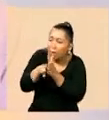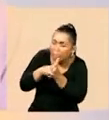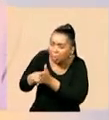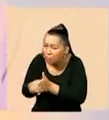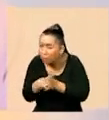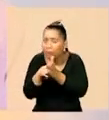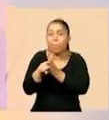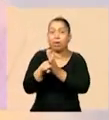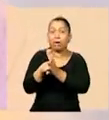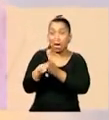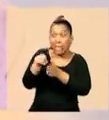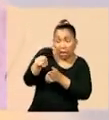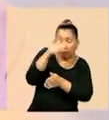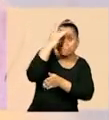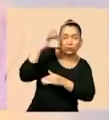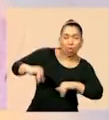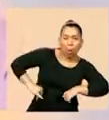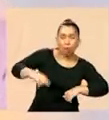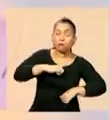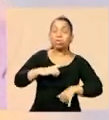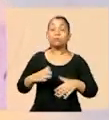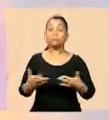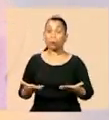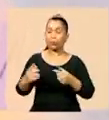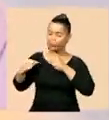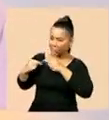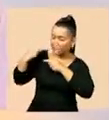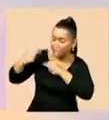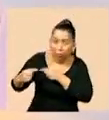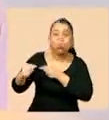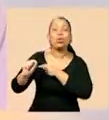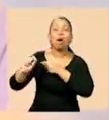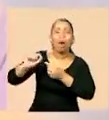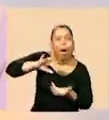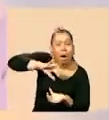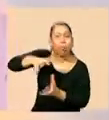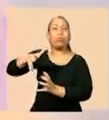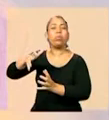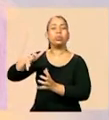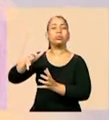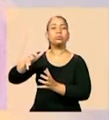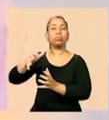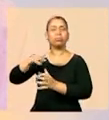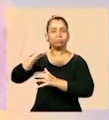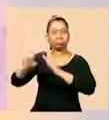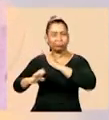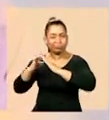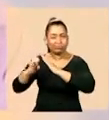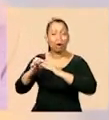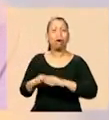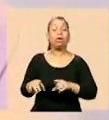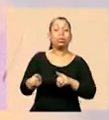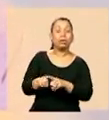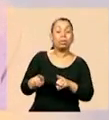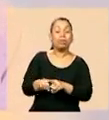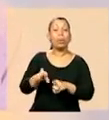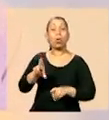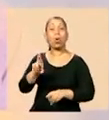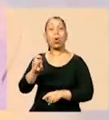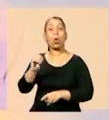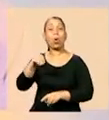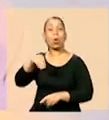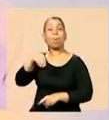os mineiros. Após isso, vem a Revolução Industrial, aí